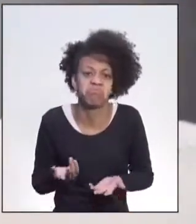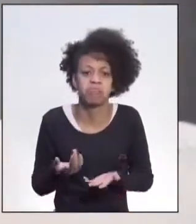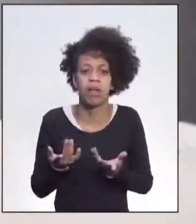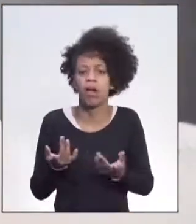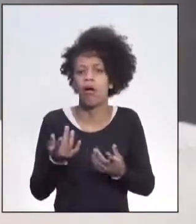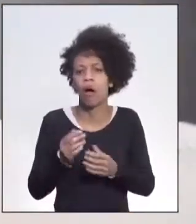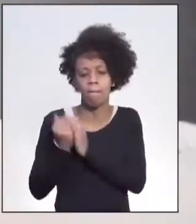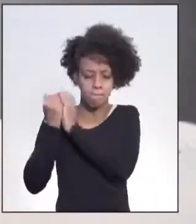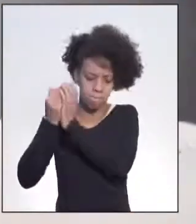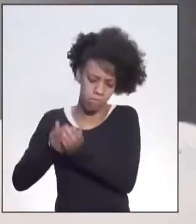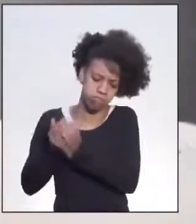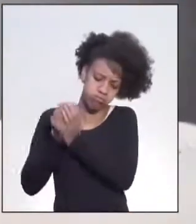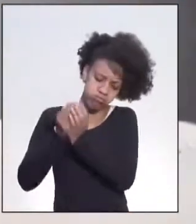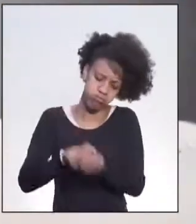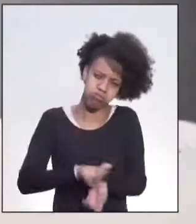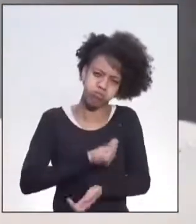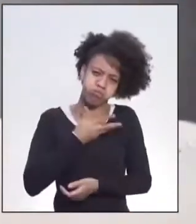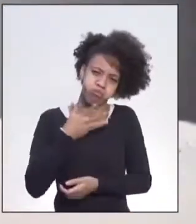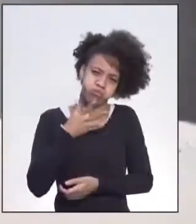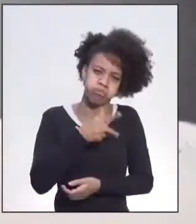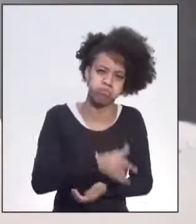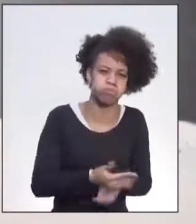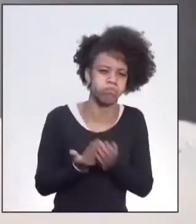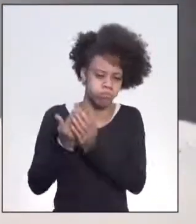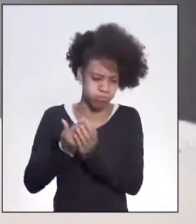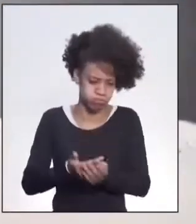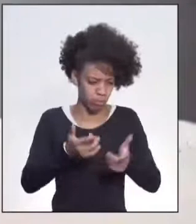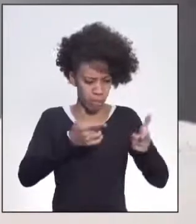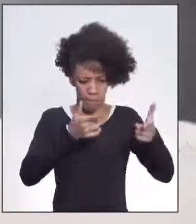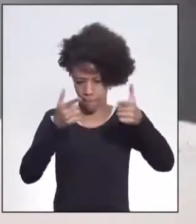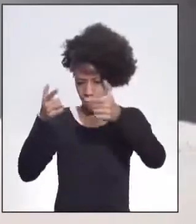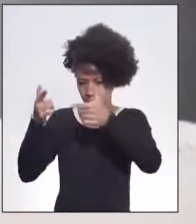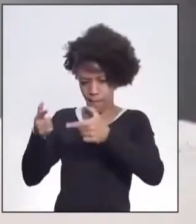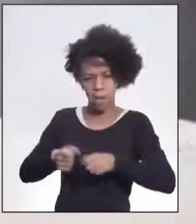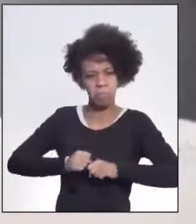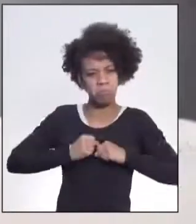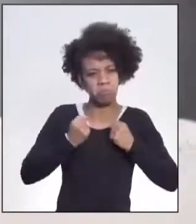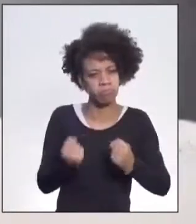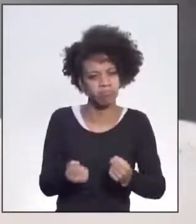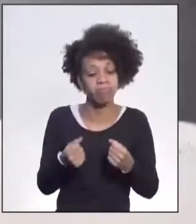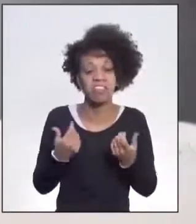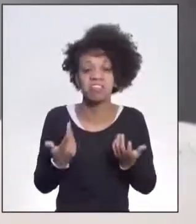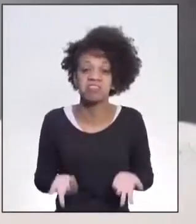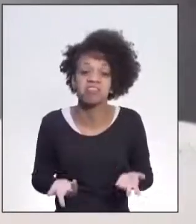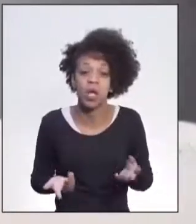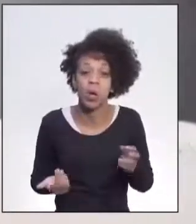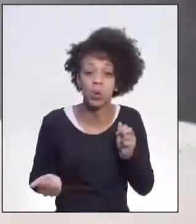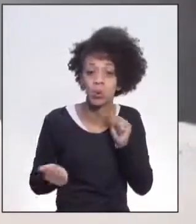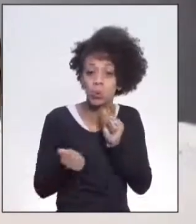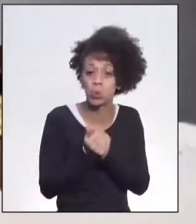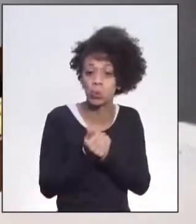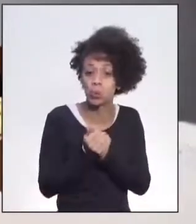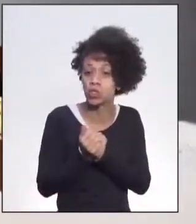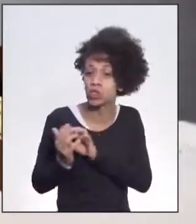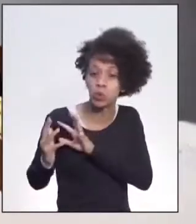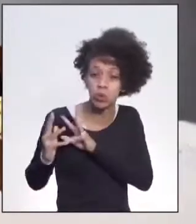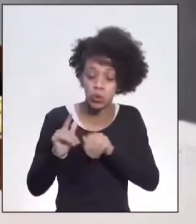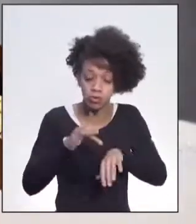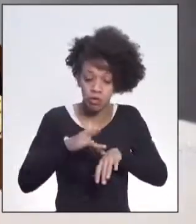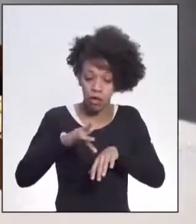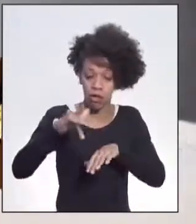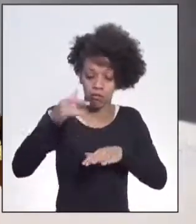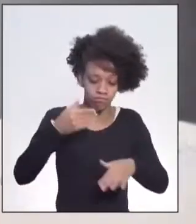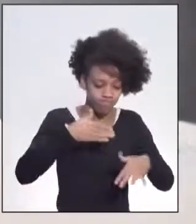uma vida inteira desbravando 7 mares, pilhando e saqueando com dedicação. Então, ele junta todo o seu ouro num baú e coloca num